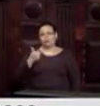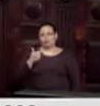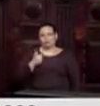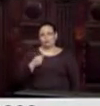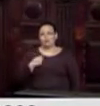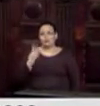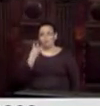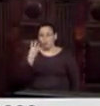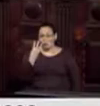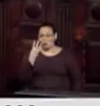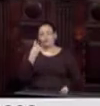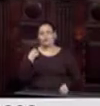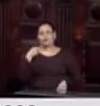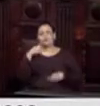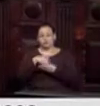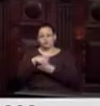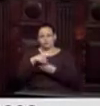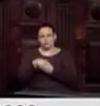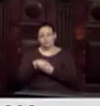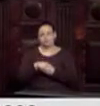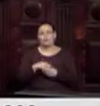brasileiro,